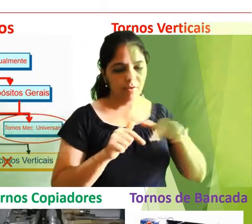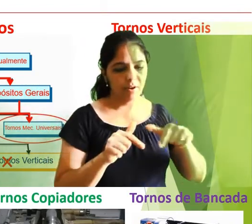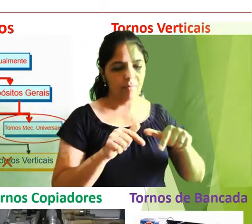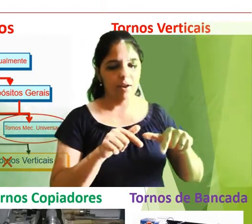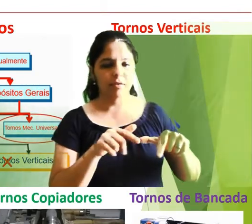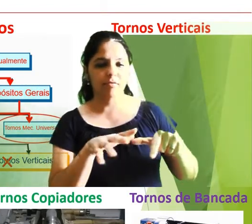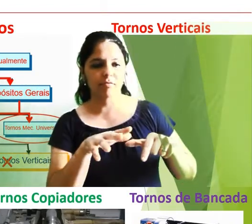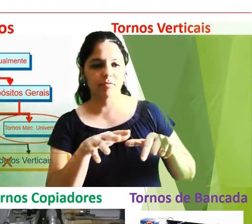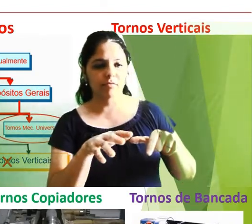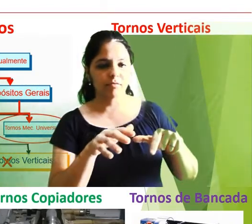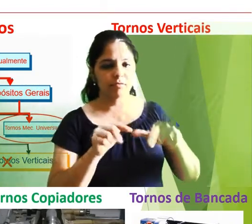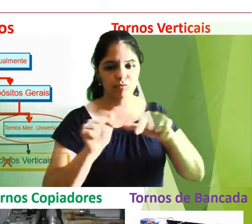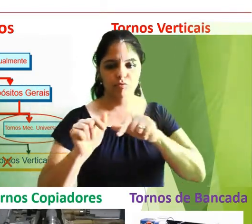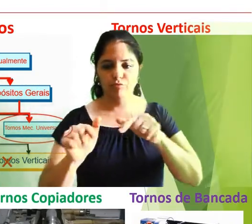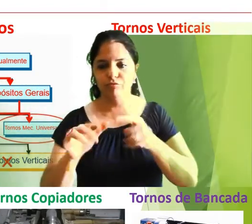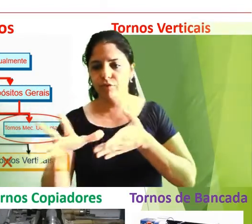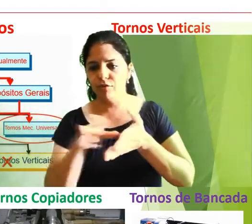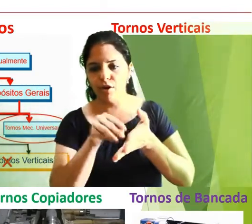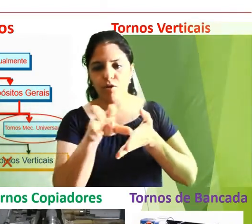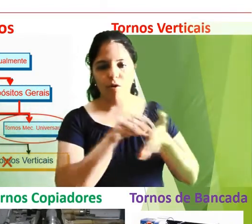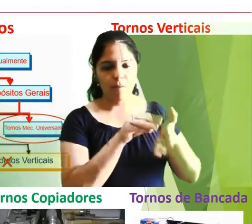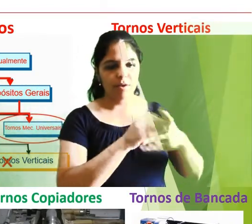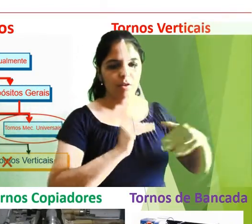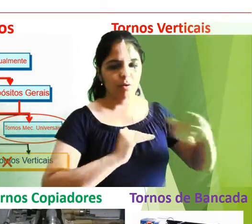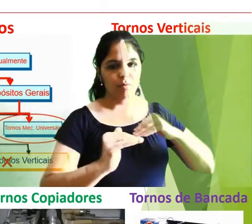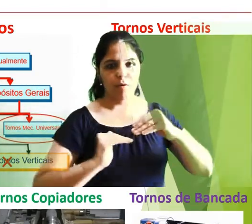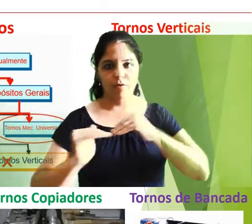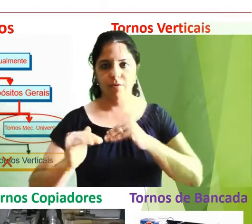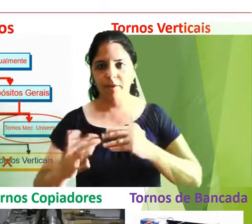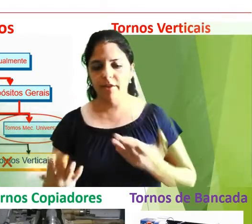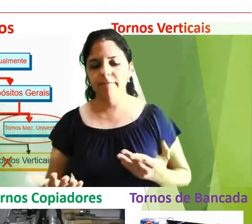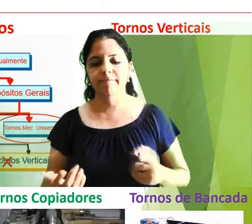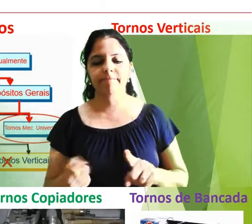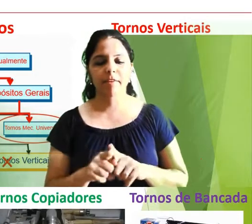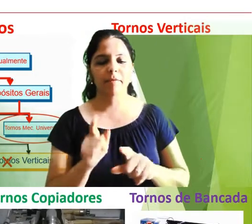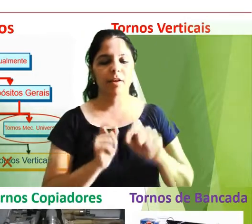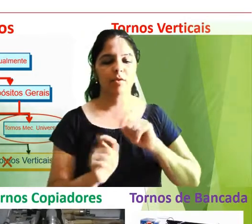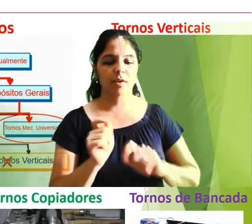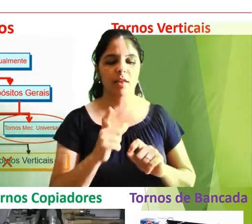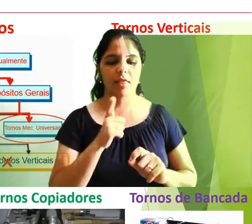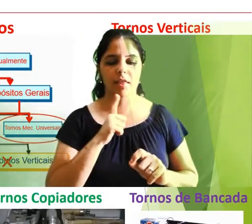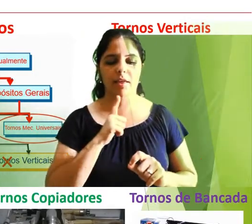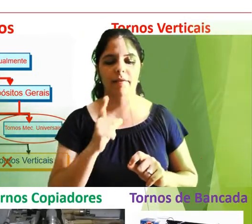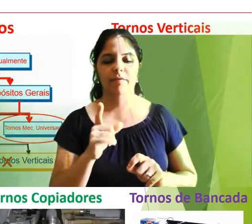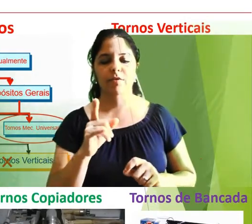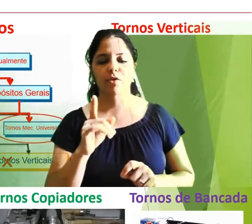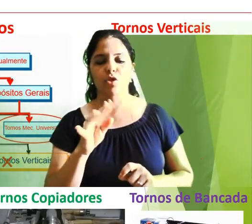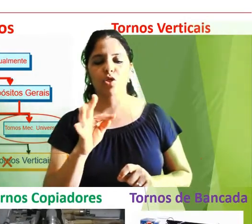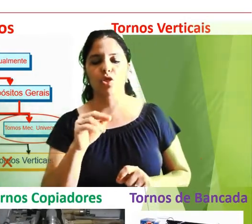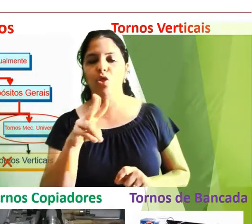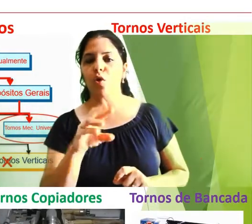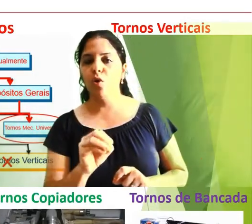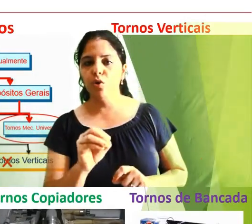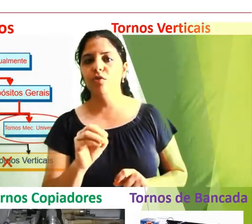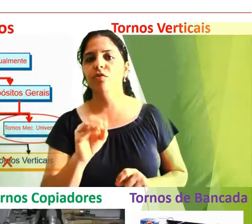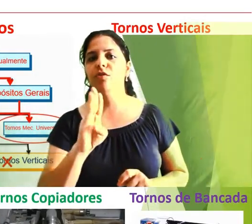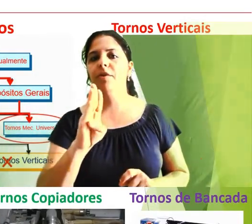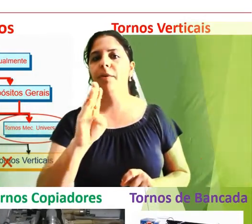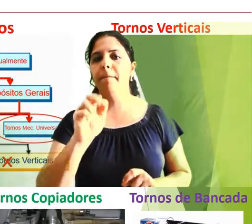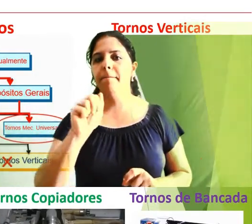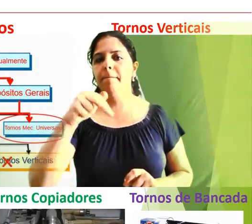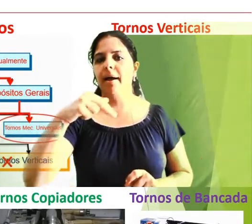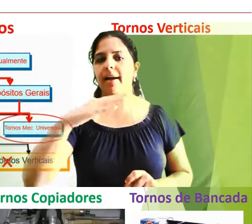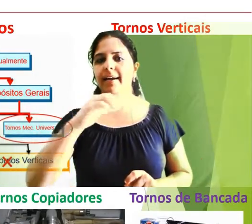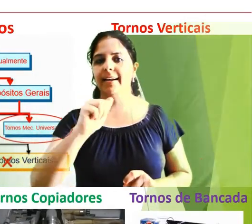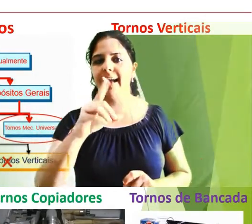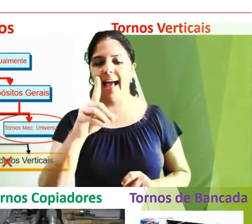modelo e vai copiando os movimentos, tá? Nós temos aí também o torno de bancada, que é